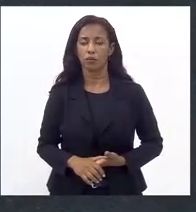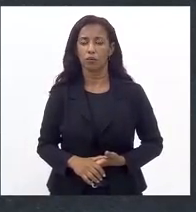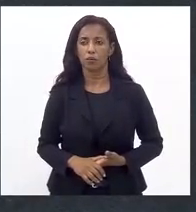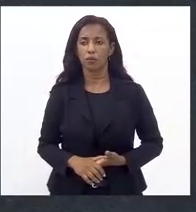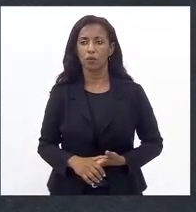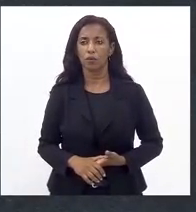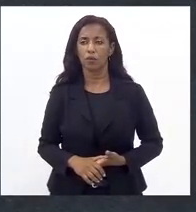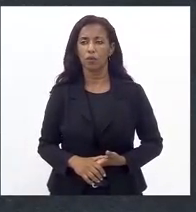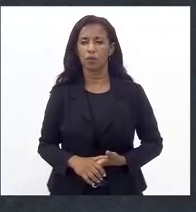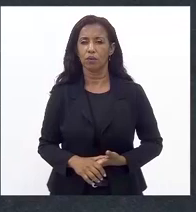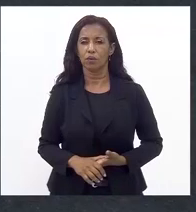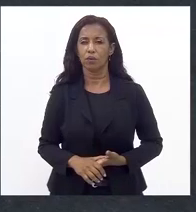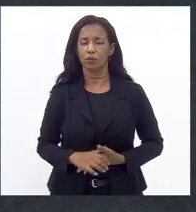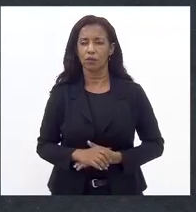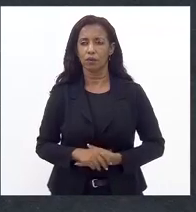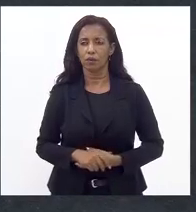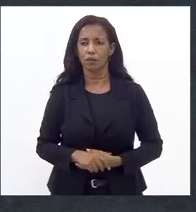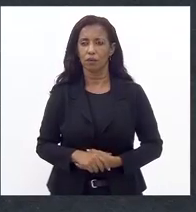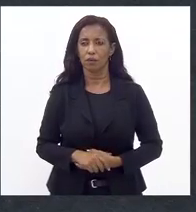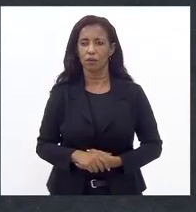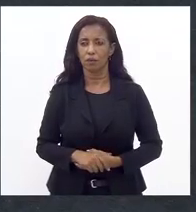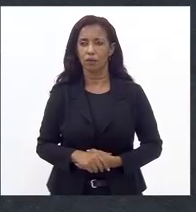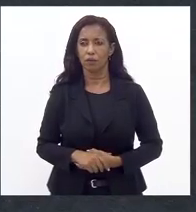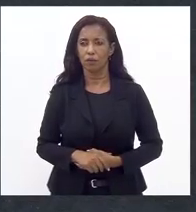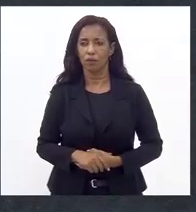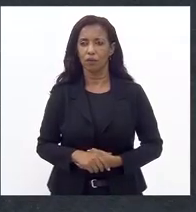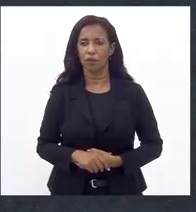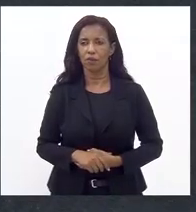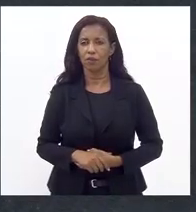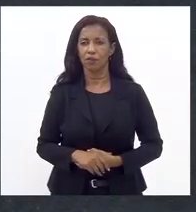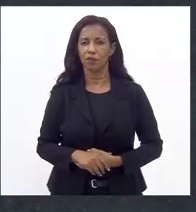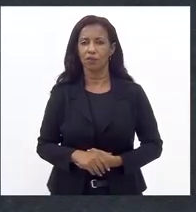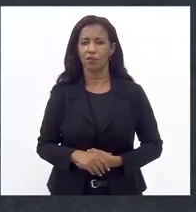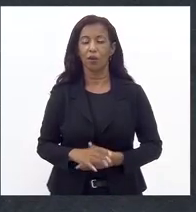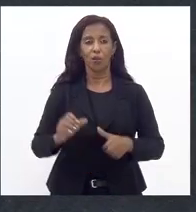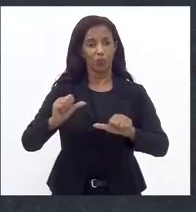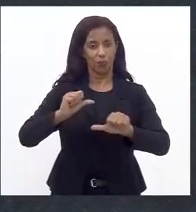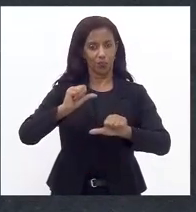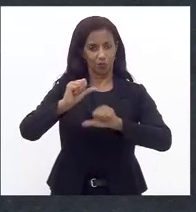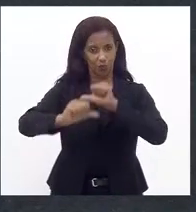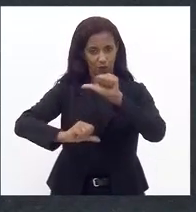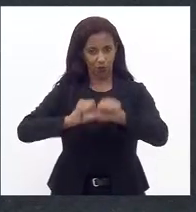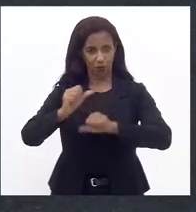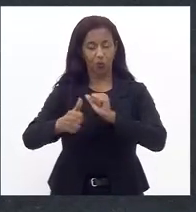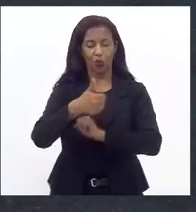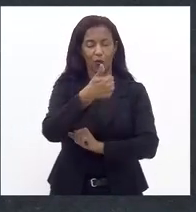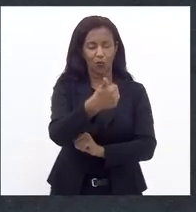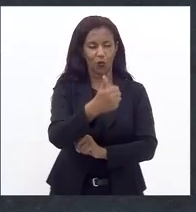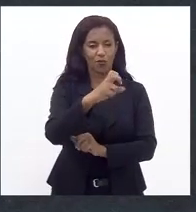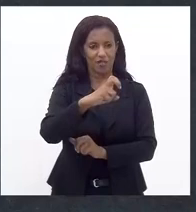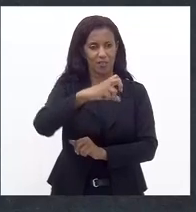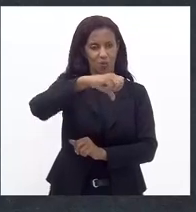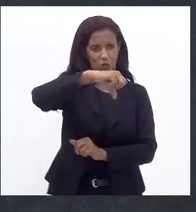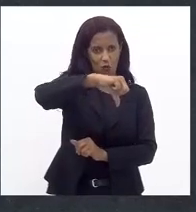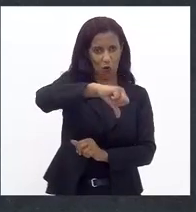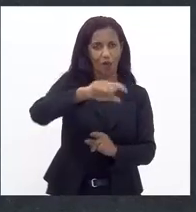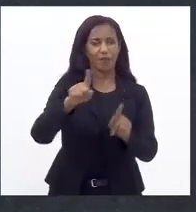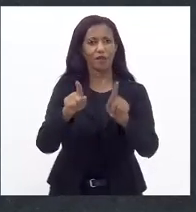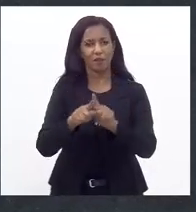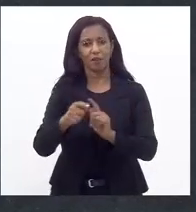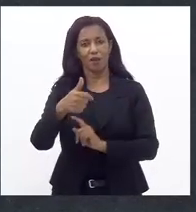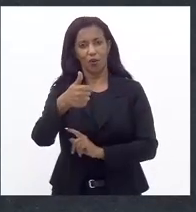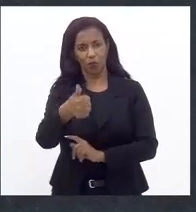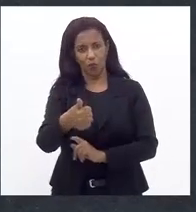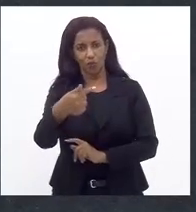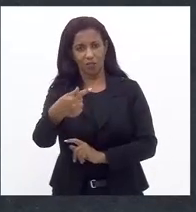eb1 me conta um não tanto modificou a 159 enquanto a 178